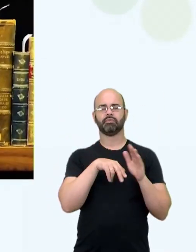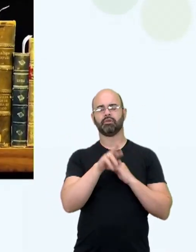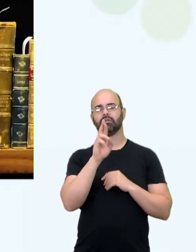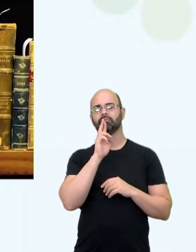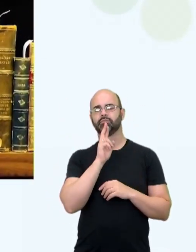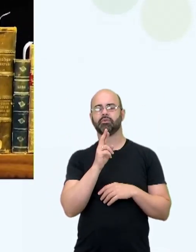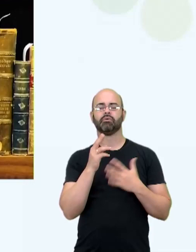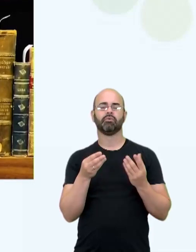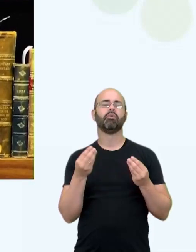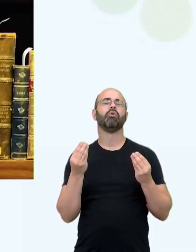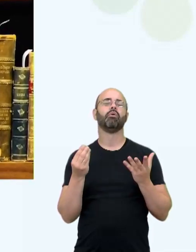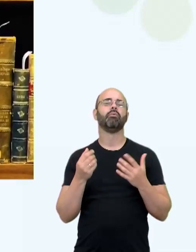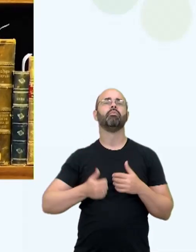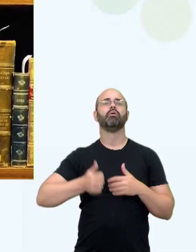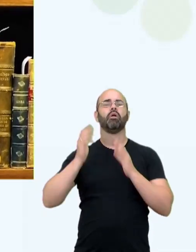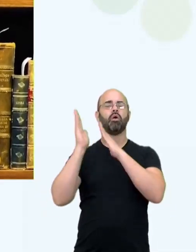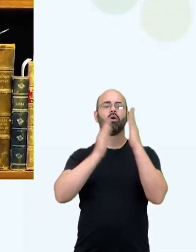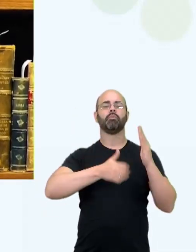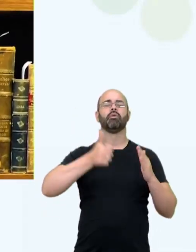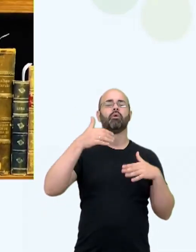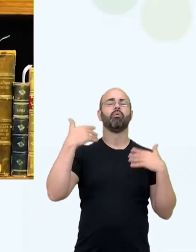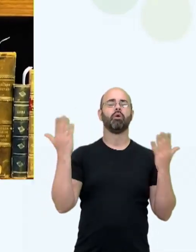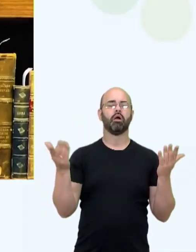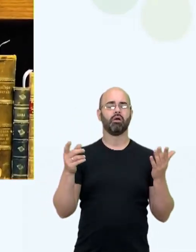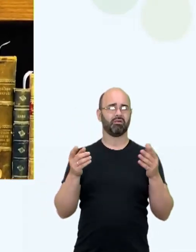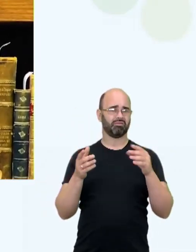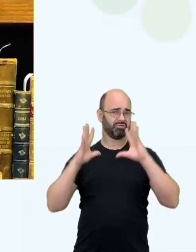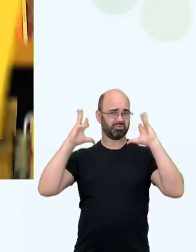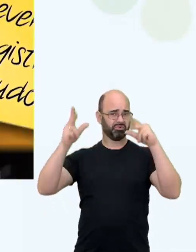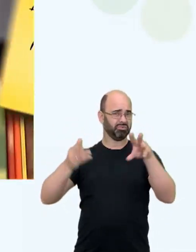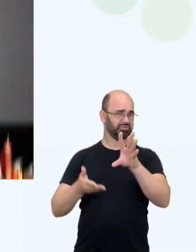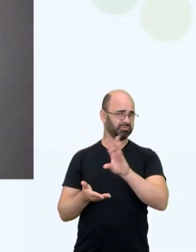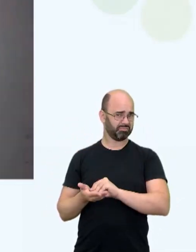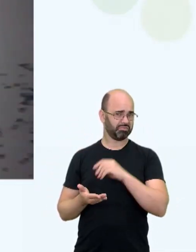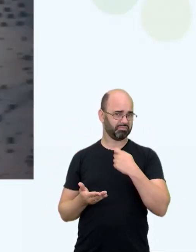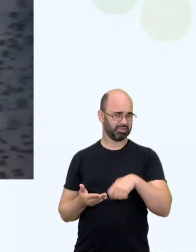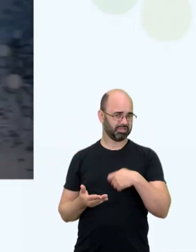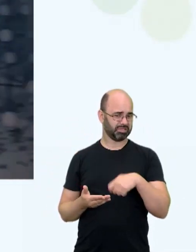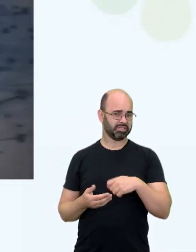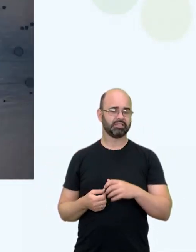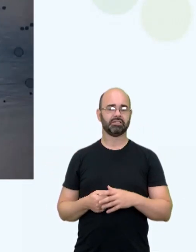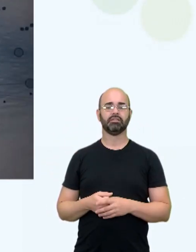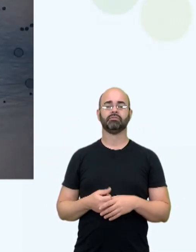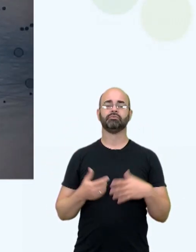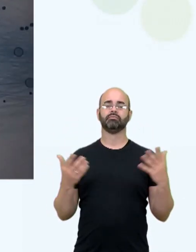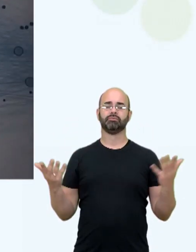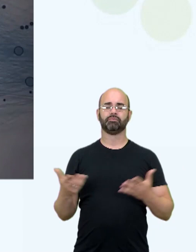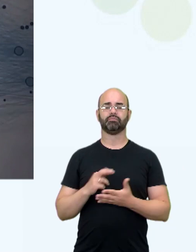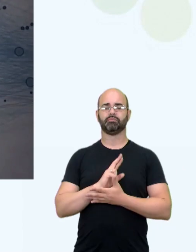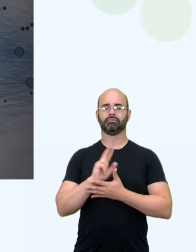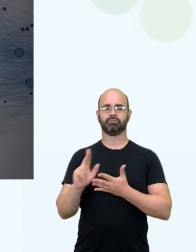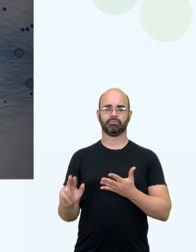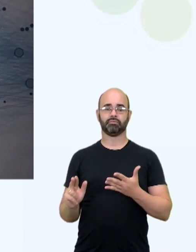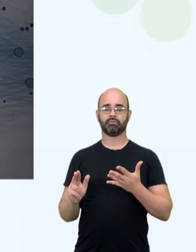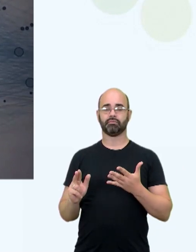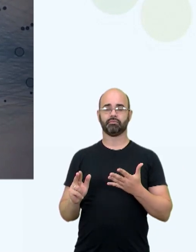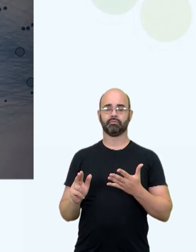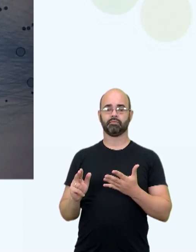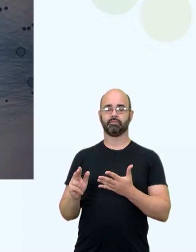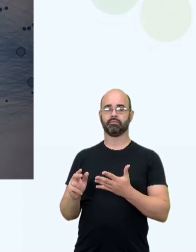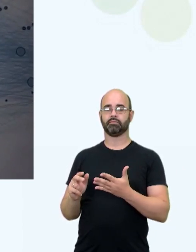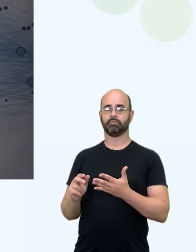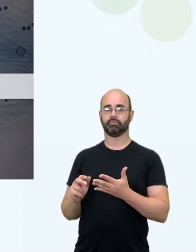como: qual a melhor ordem ou devemos registrar tudo? Diante de tantos recursos que possuímos, hoje o